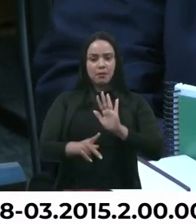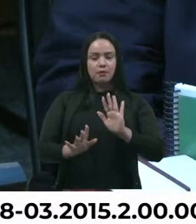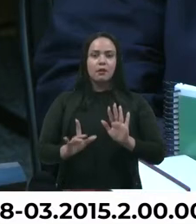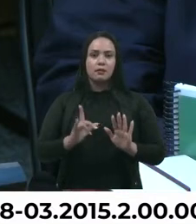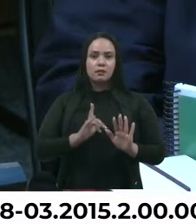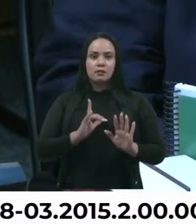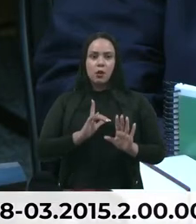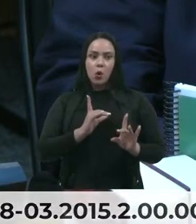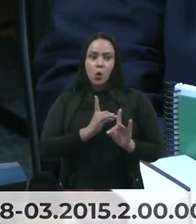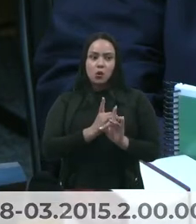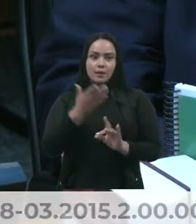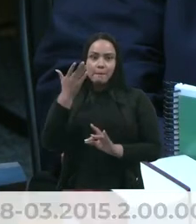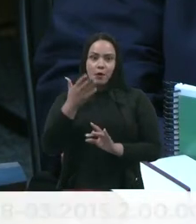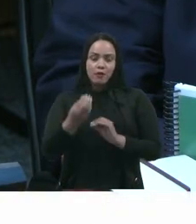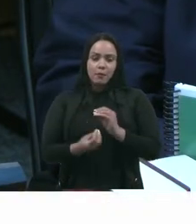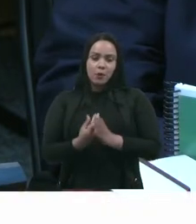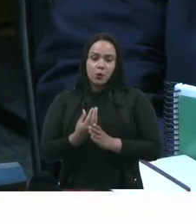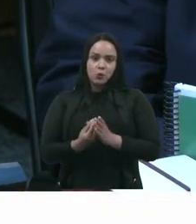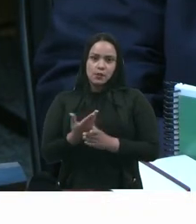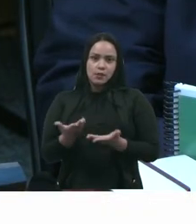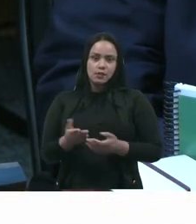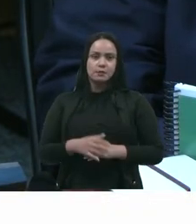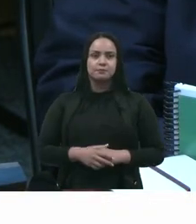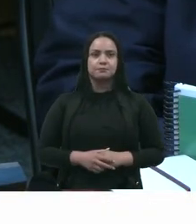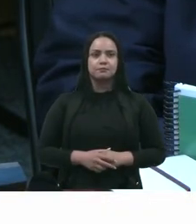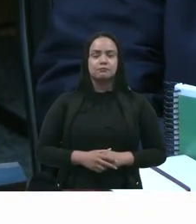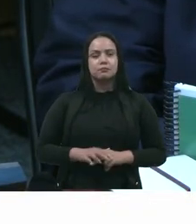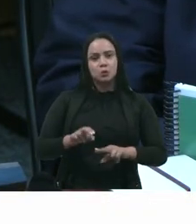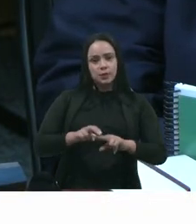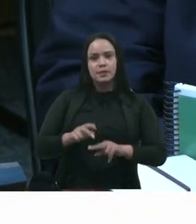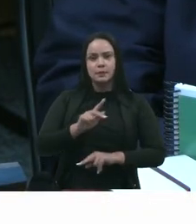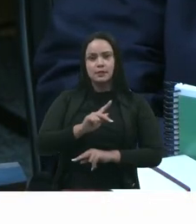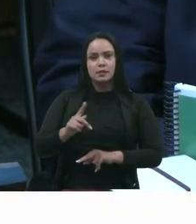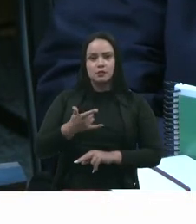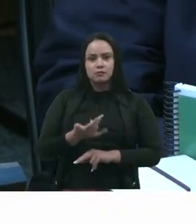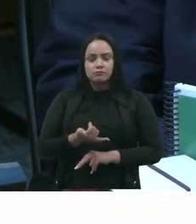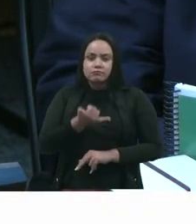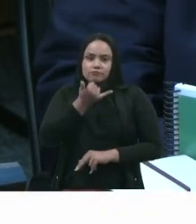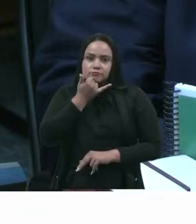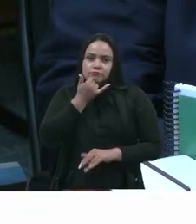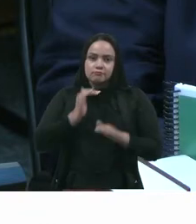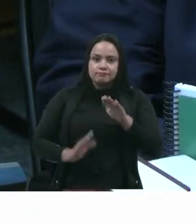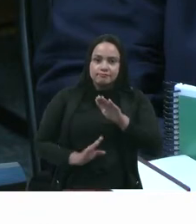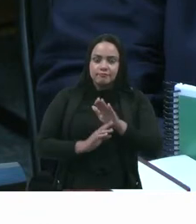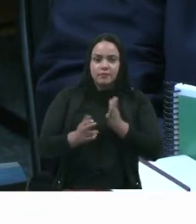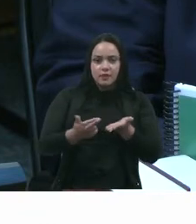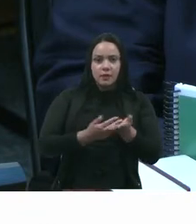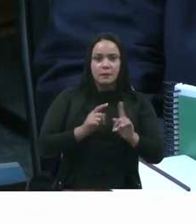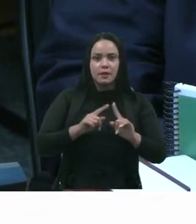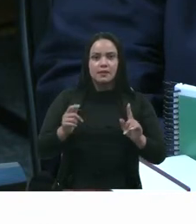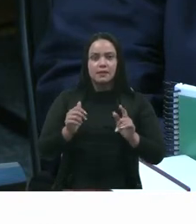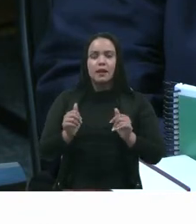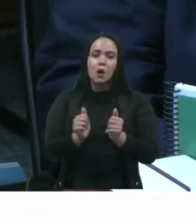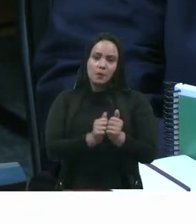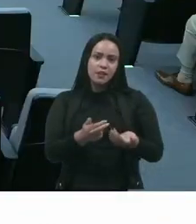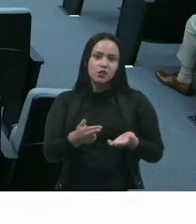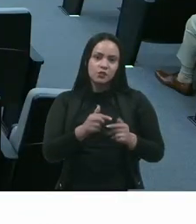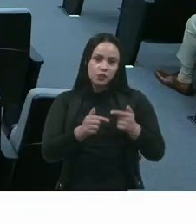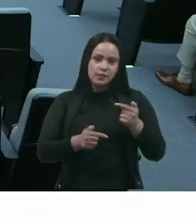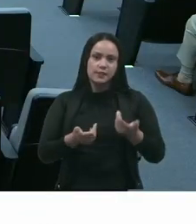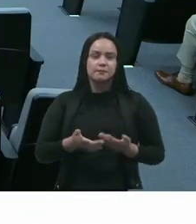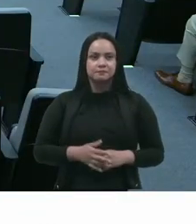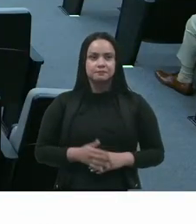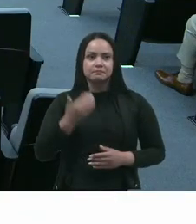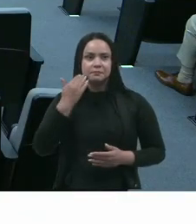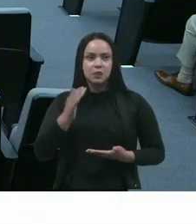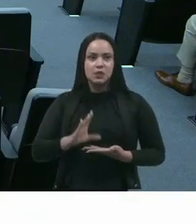vai ao encontro das provas produzidas e, portanto, senhora presidente, pedindo a máxima vênia ao eminente relator, mas eu estou acompanhando a divergência.